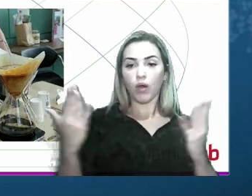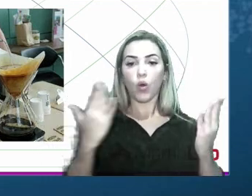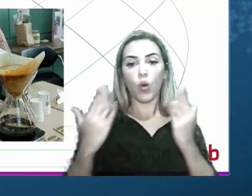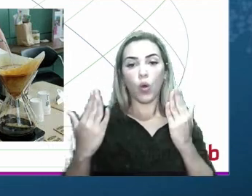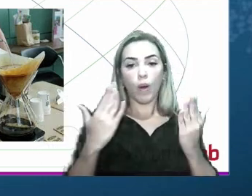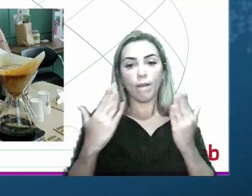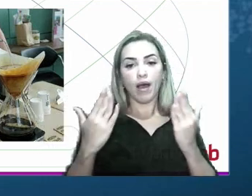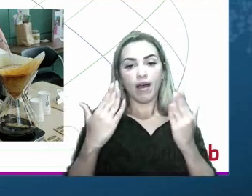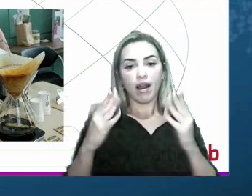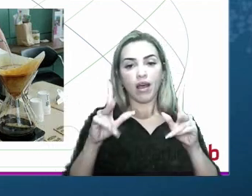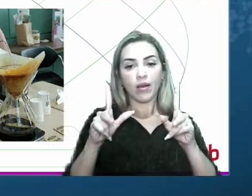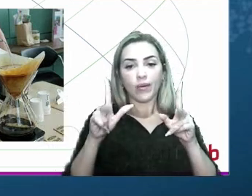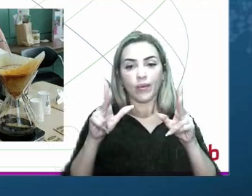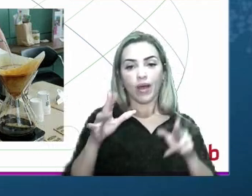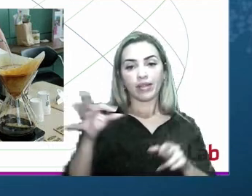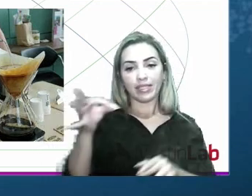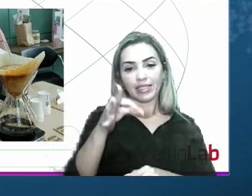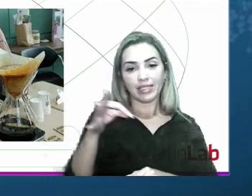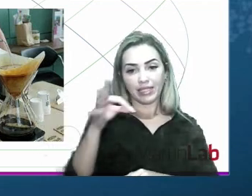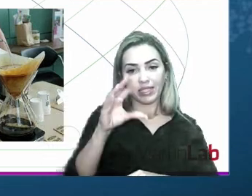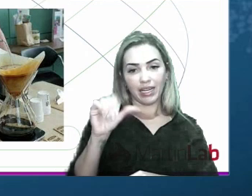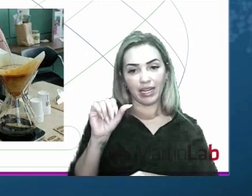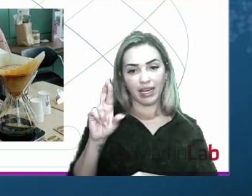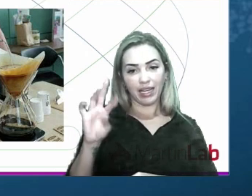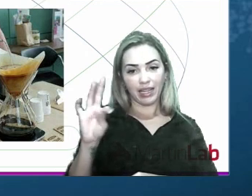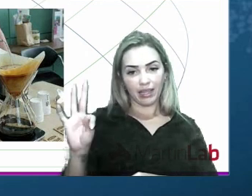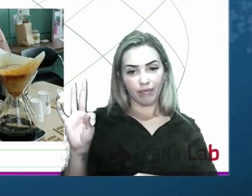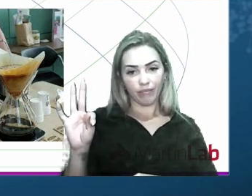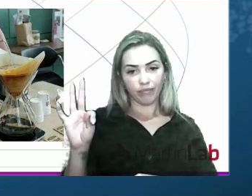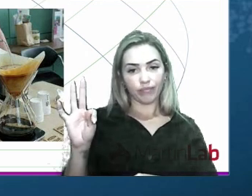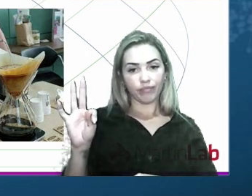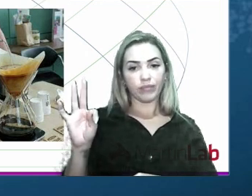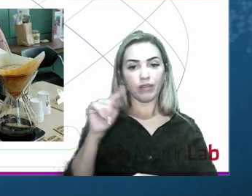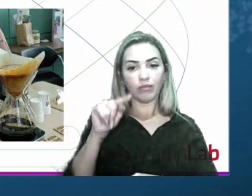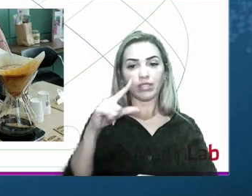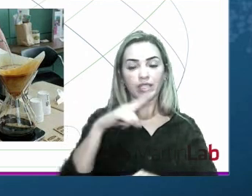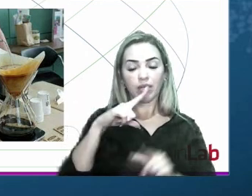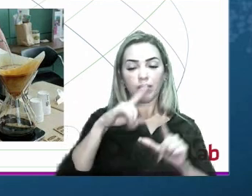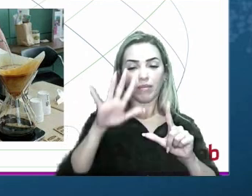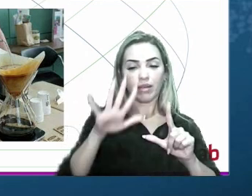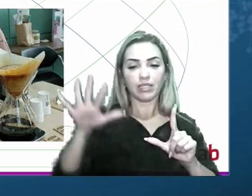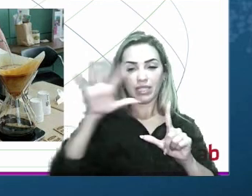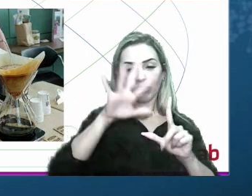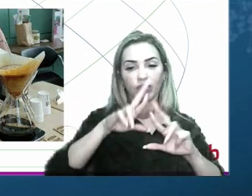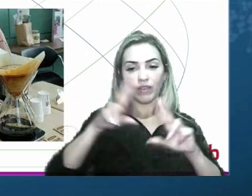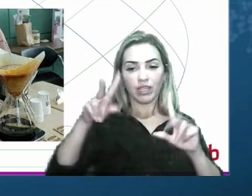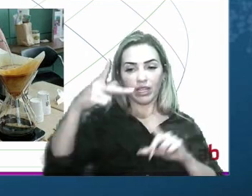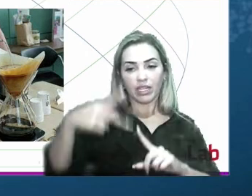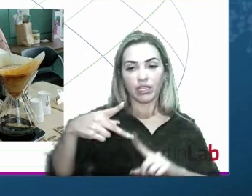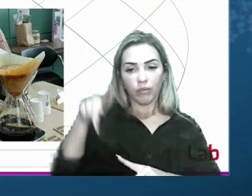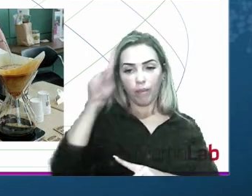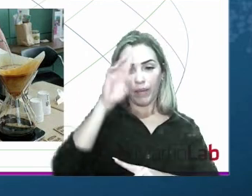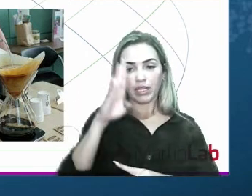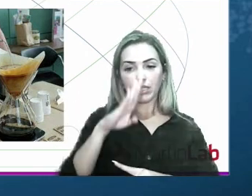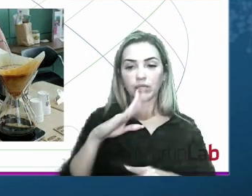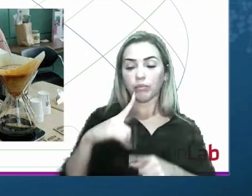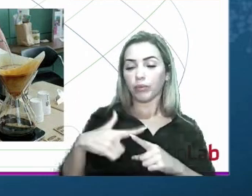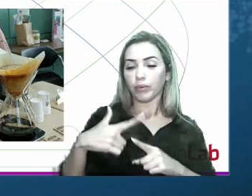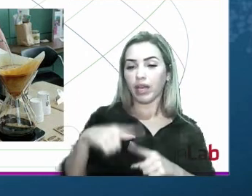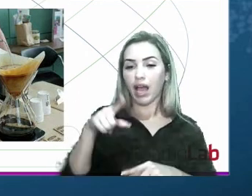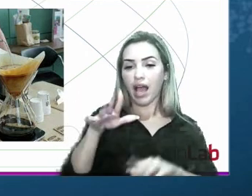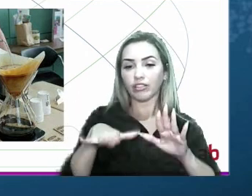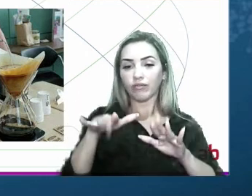coisa para as células CAR-T. E você tem uma paisagem diferente no Brasil, que você às vezes